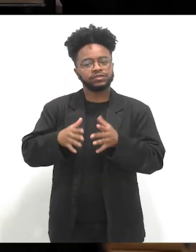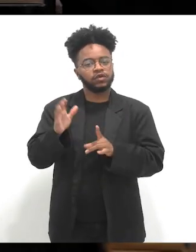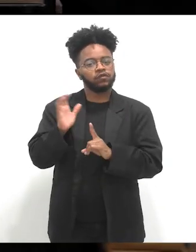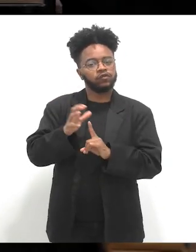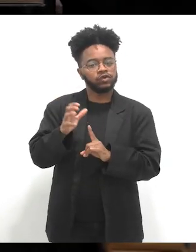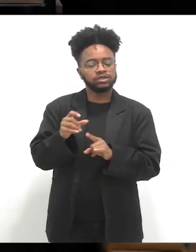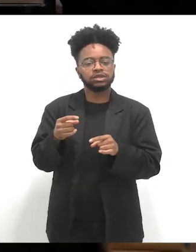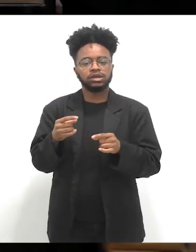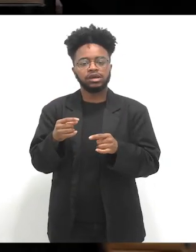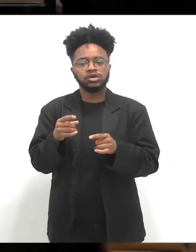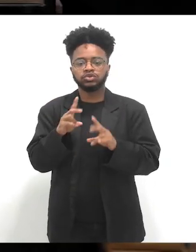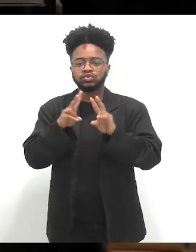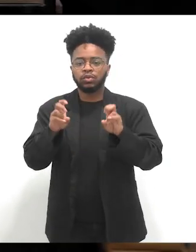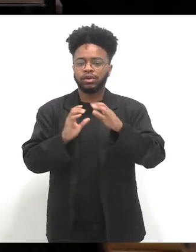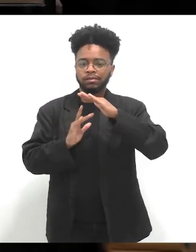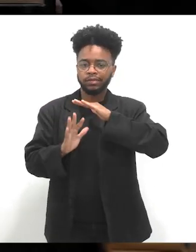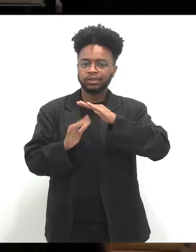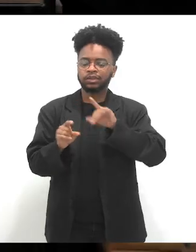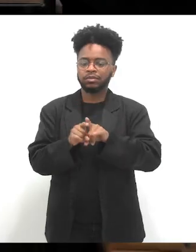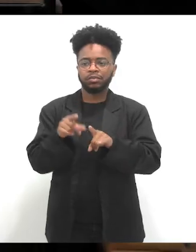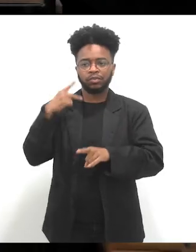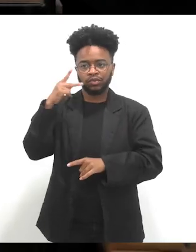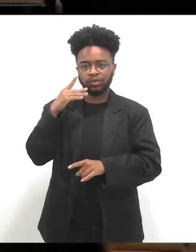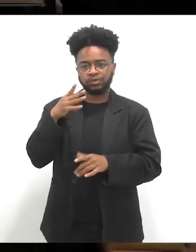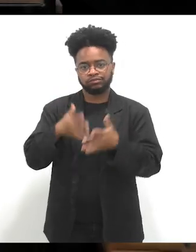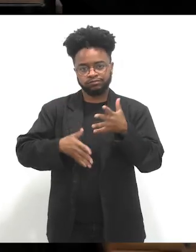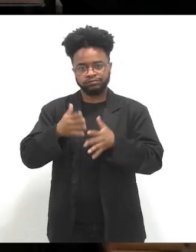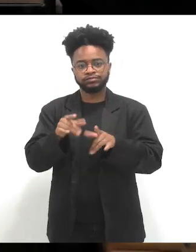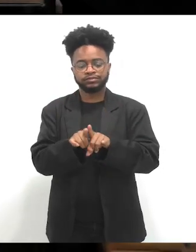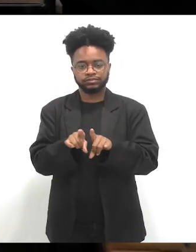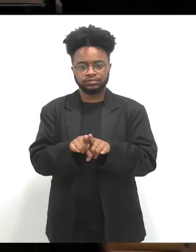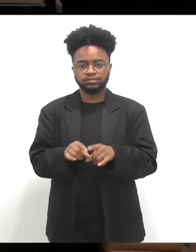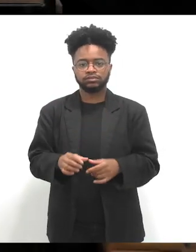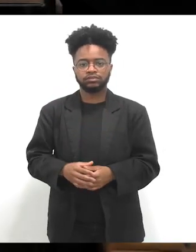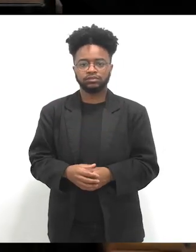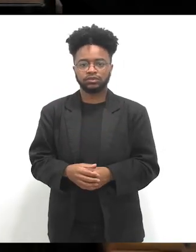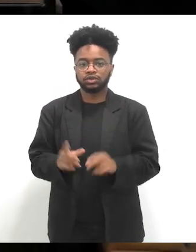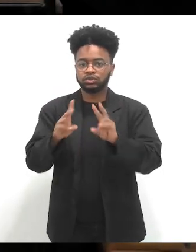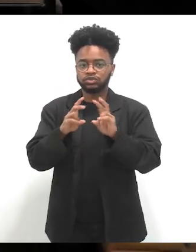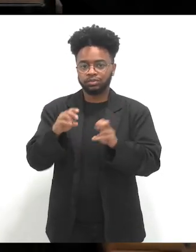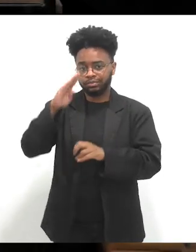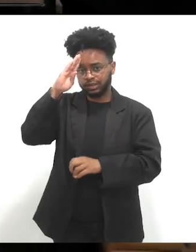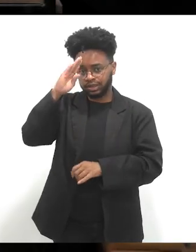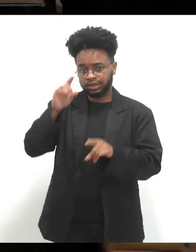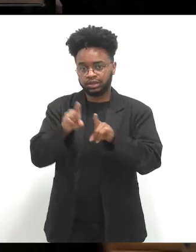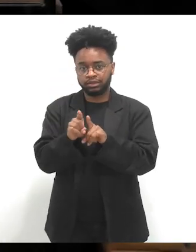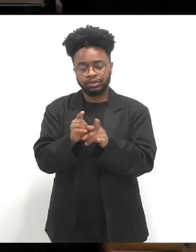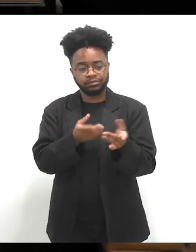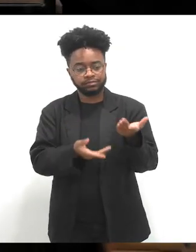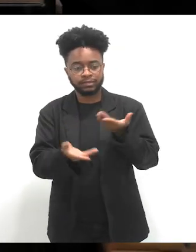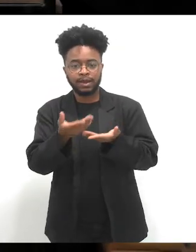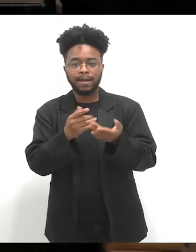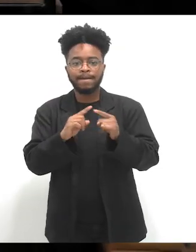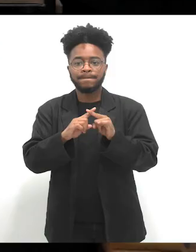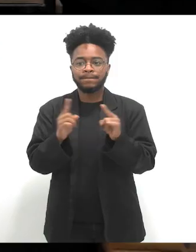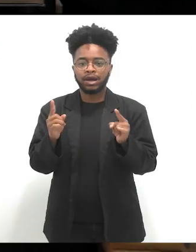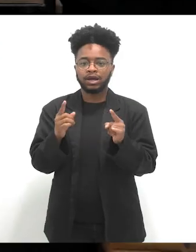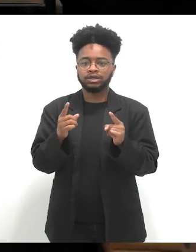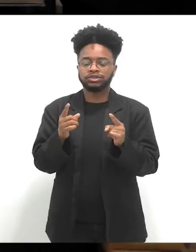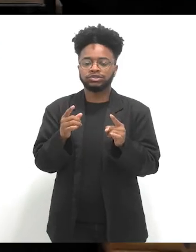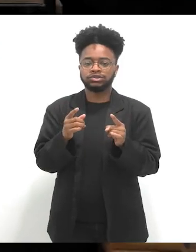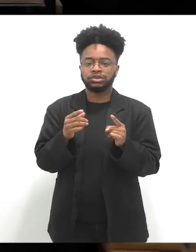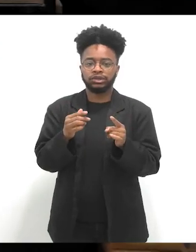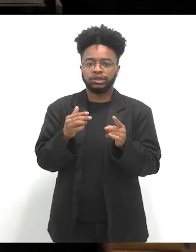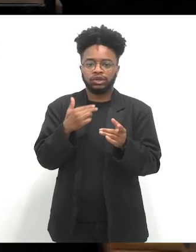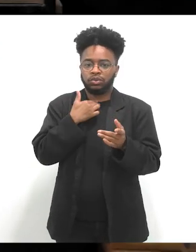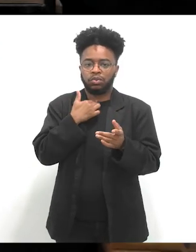costuma afetar as questões das migrações, a política acaba afetando de algum modo a questão humanitária, a questão das migrações, mas que isso não